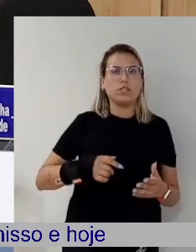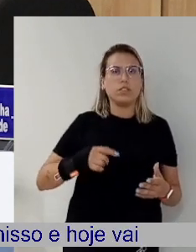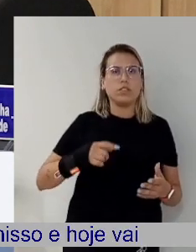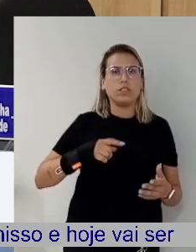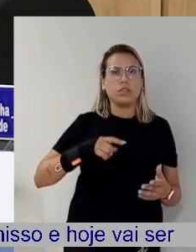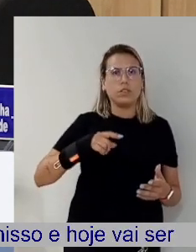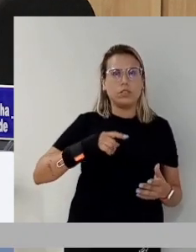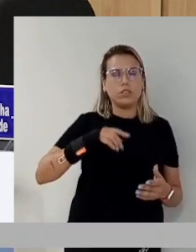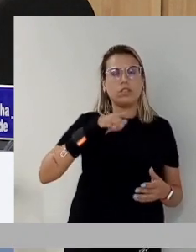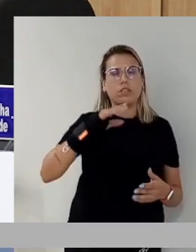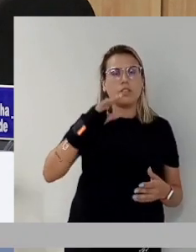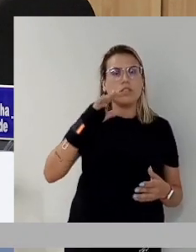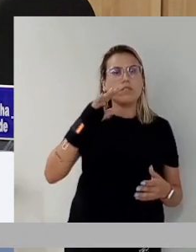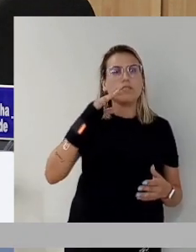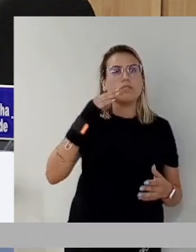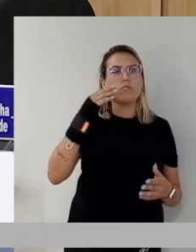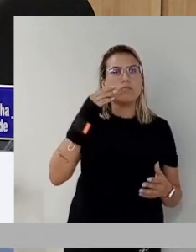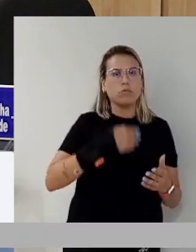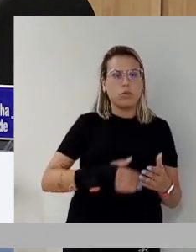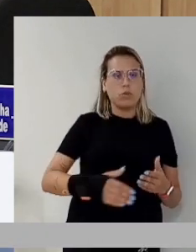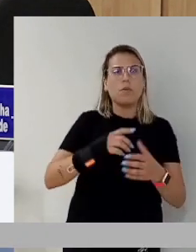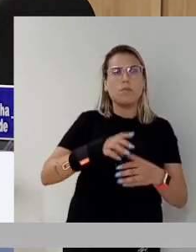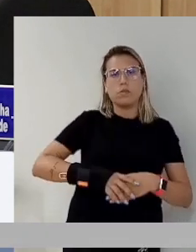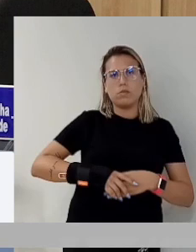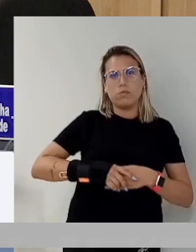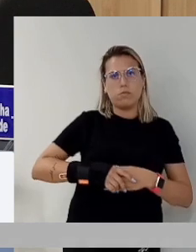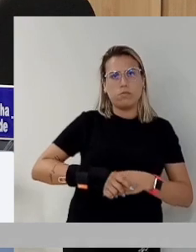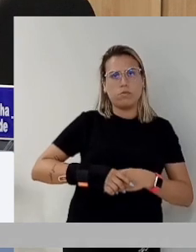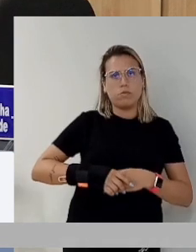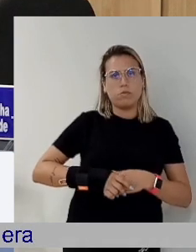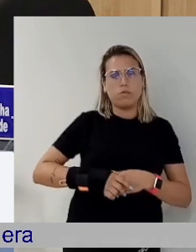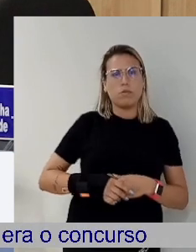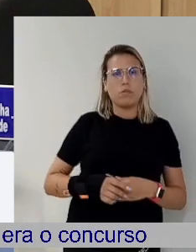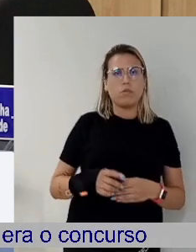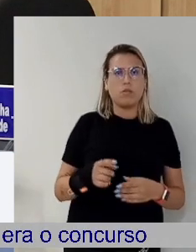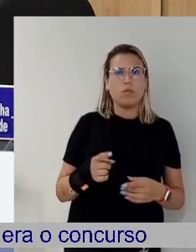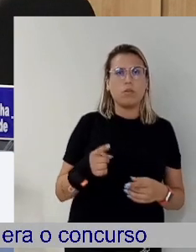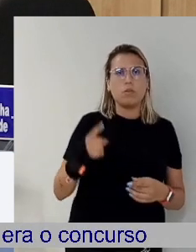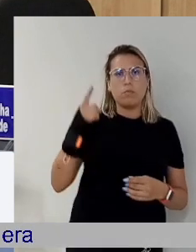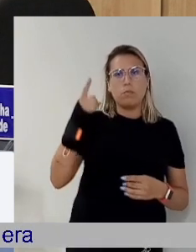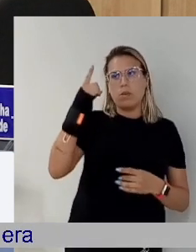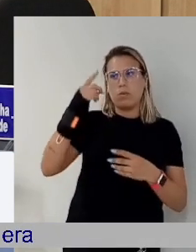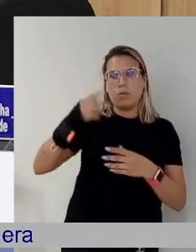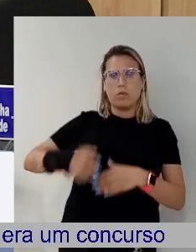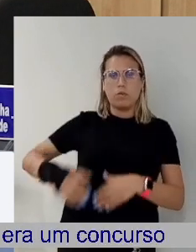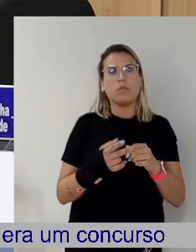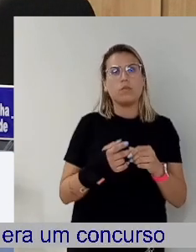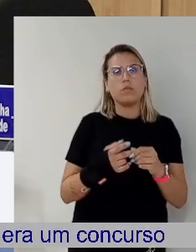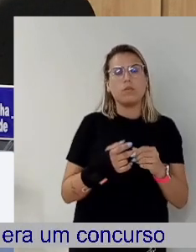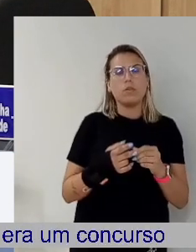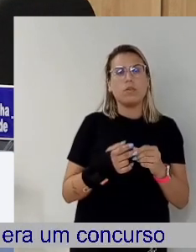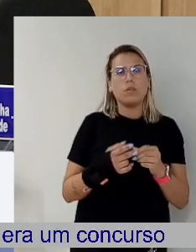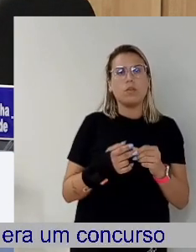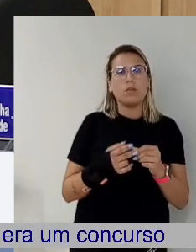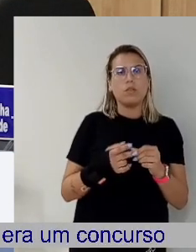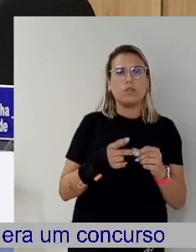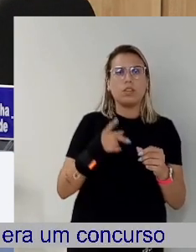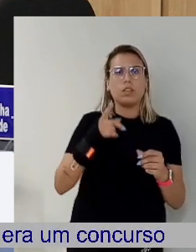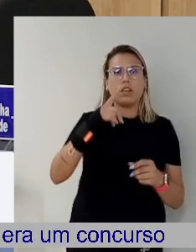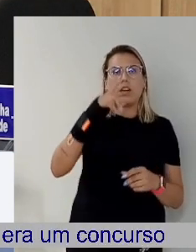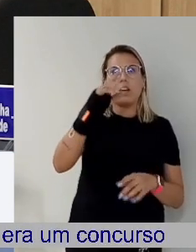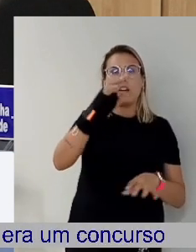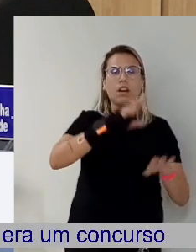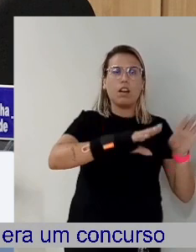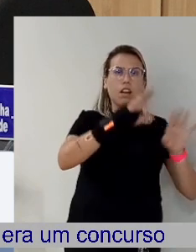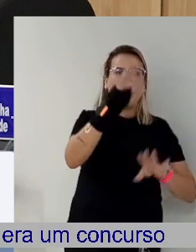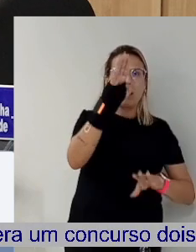cumprido o quinto compromisso um era o concurso o outro era aquele leilão que deu